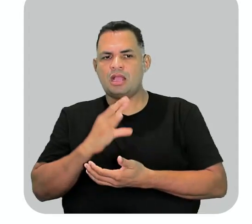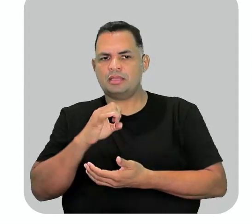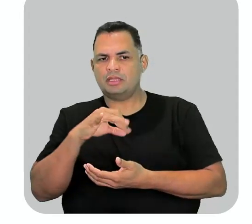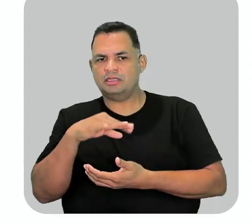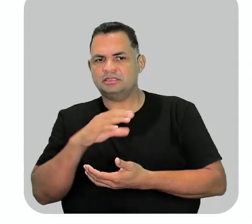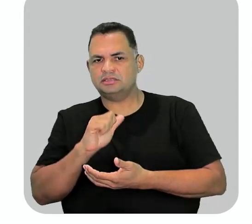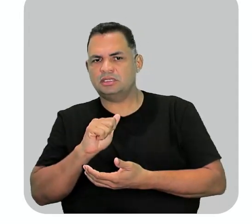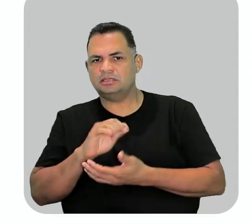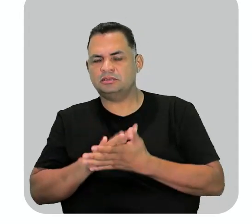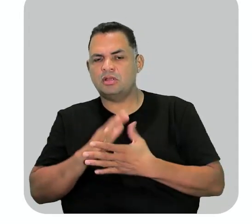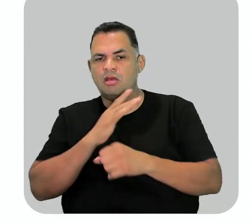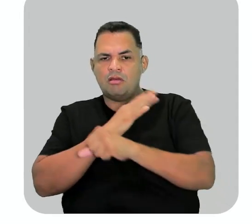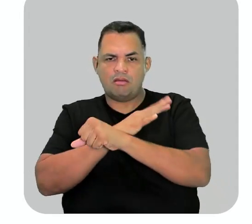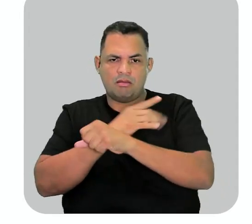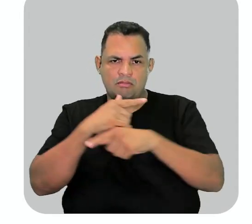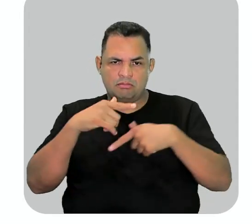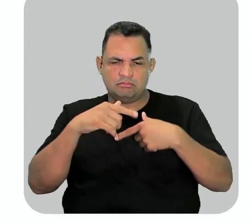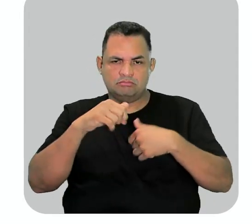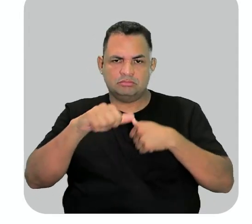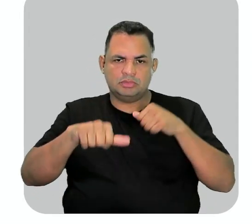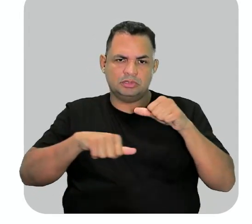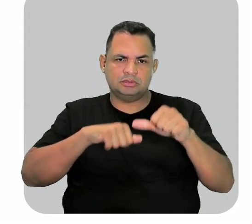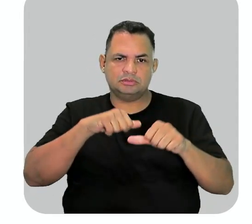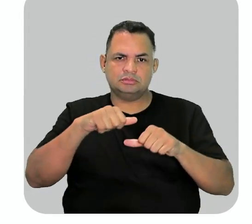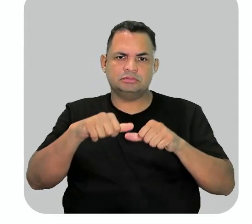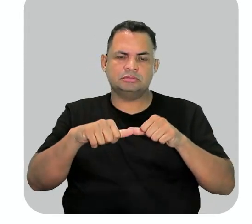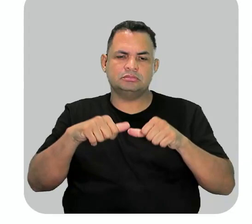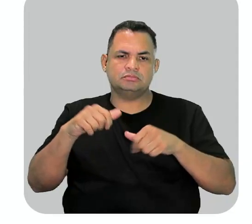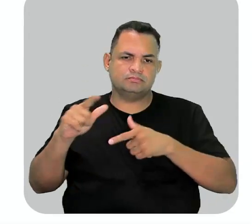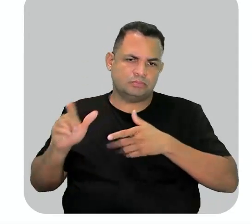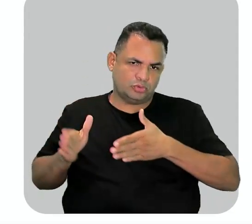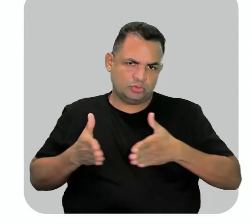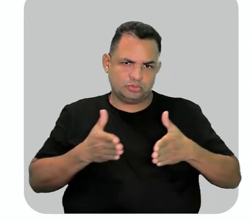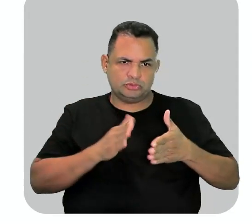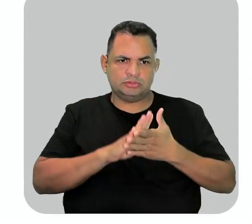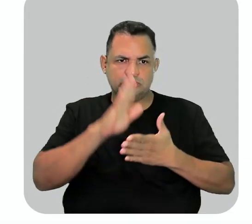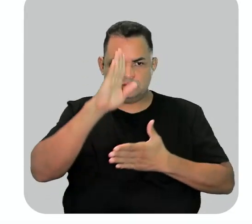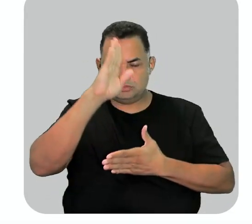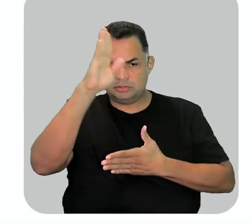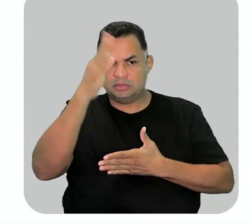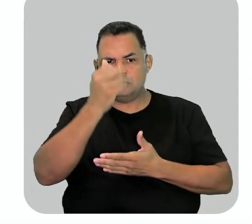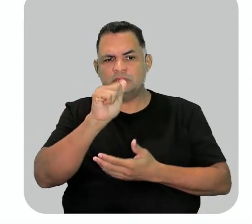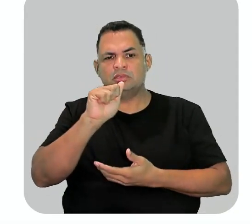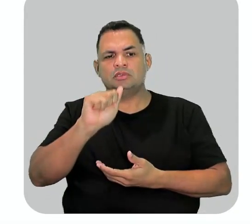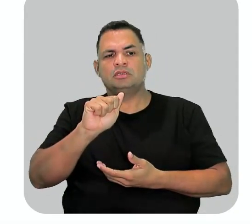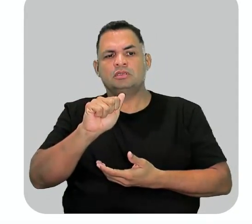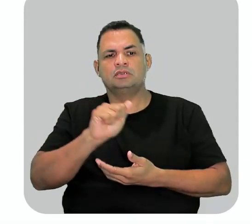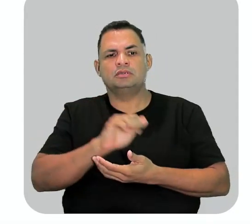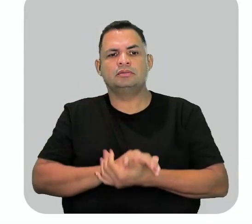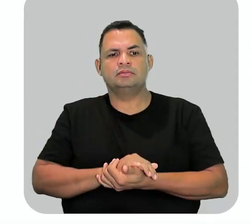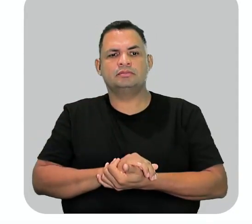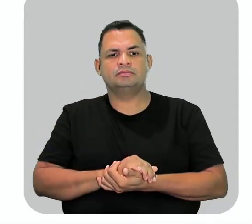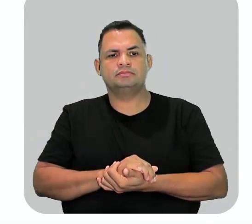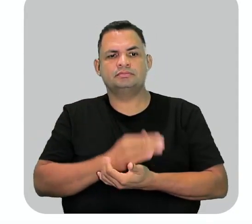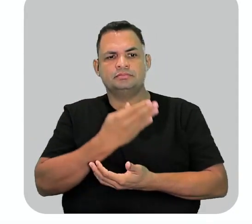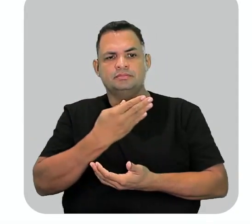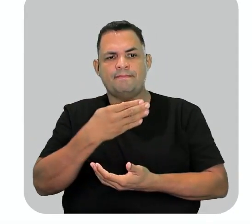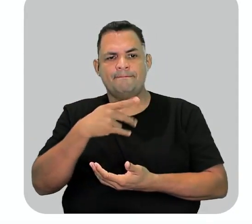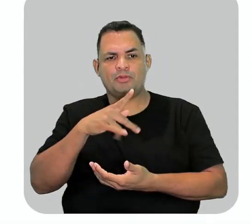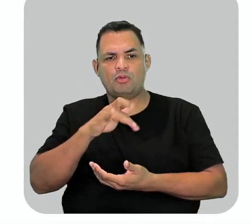catalisada por ácido, produz principalmente, aí vem, letra A,